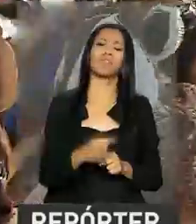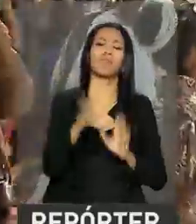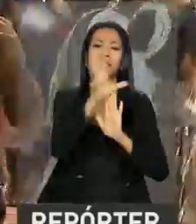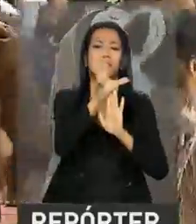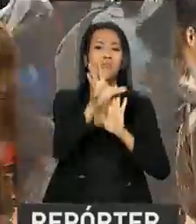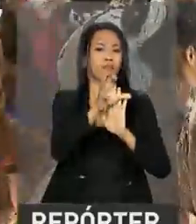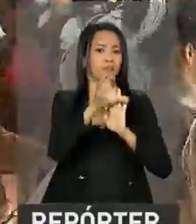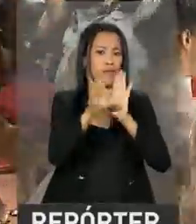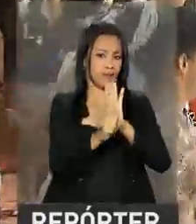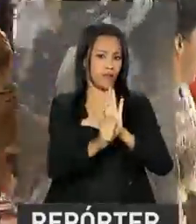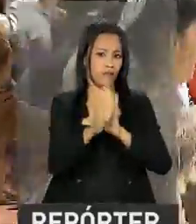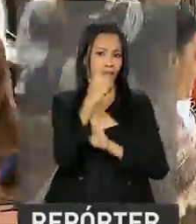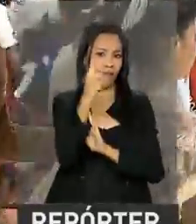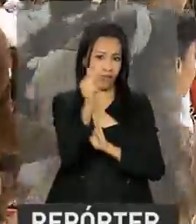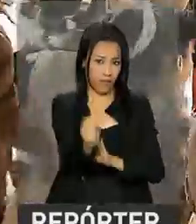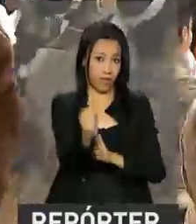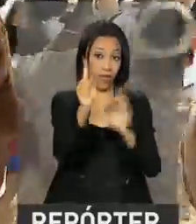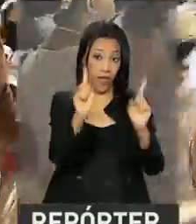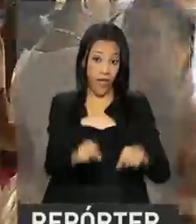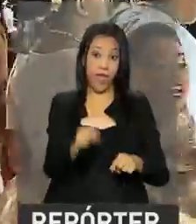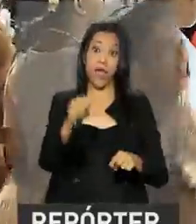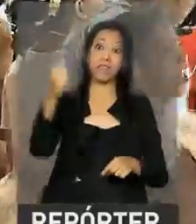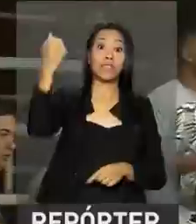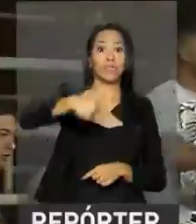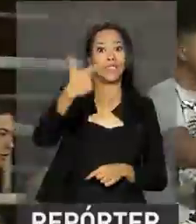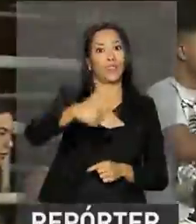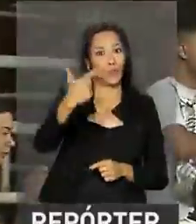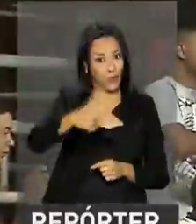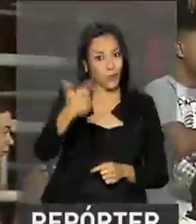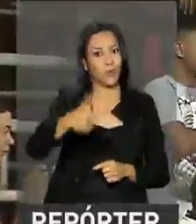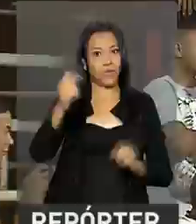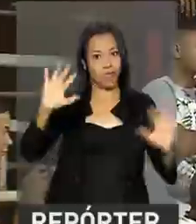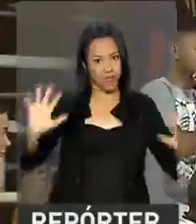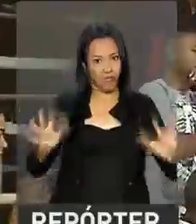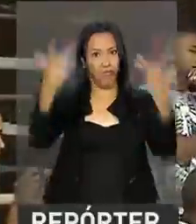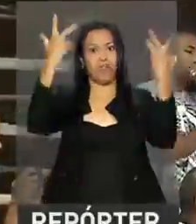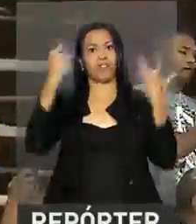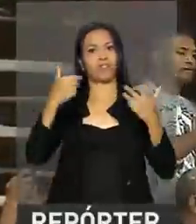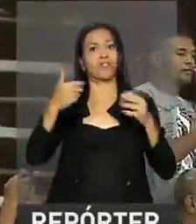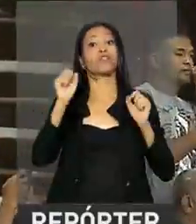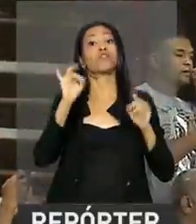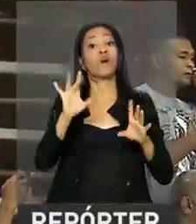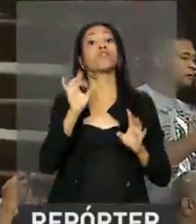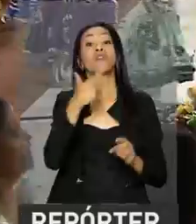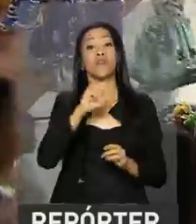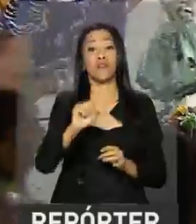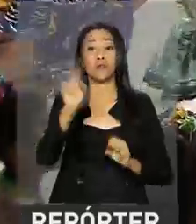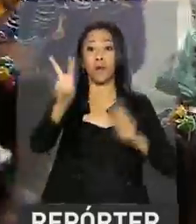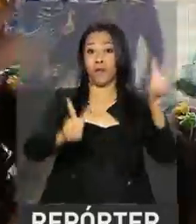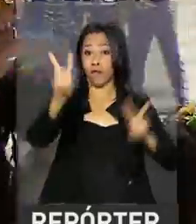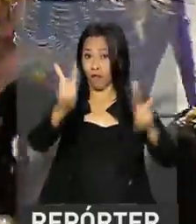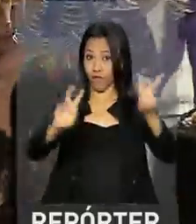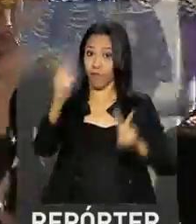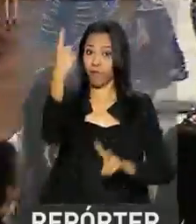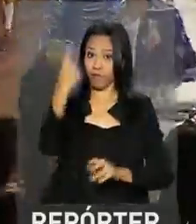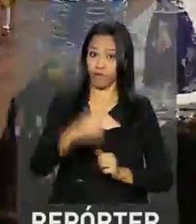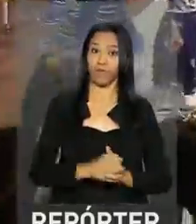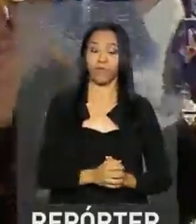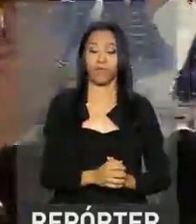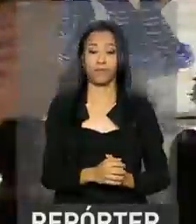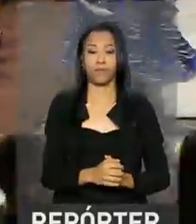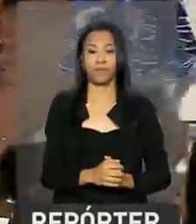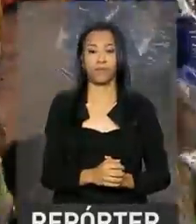XVII são a segunda maior comemoração realizada pelos brasileiros, ficando atrás apenas do carnaval.